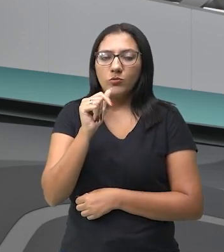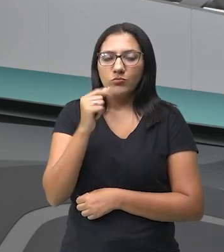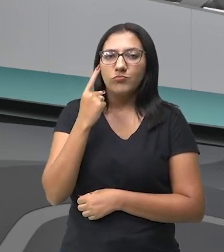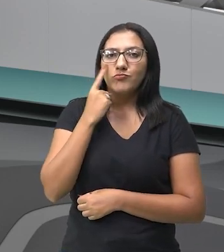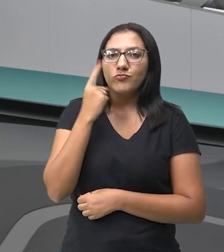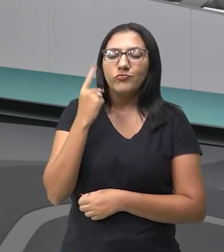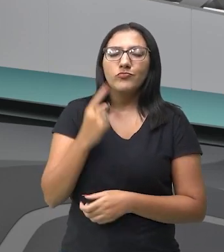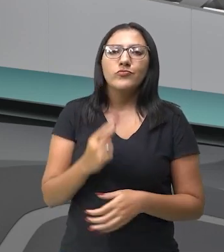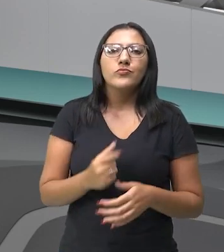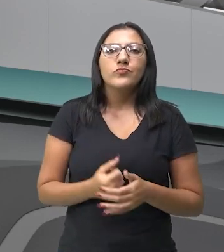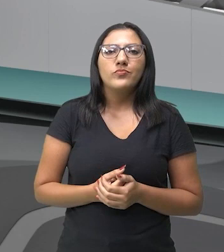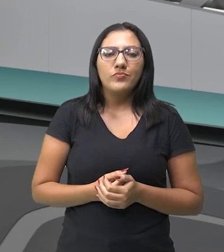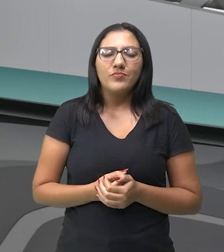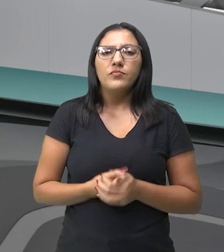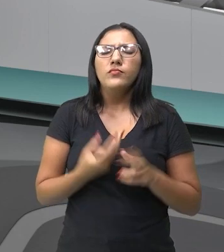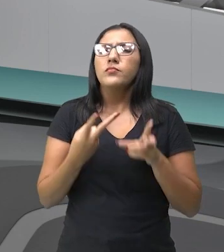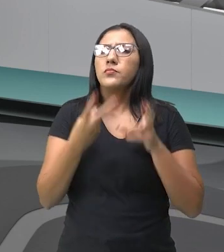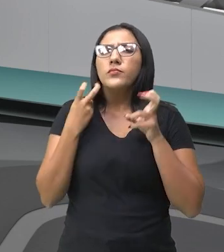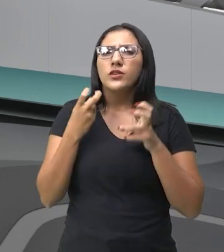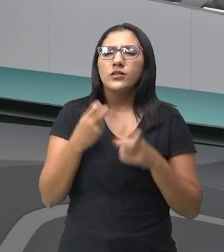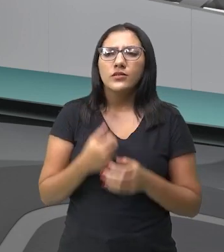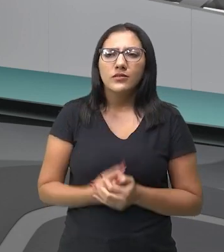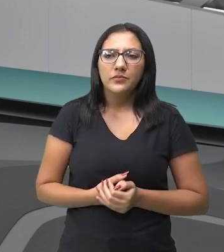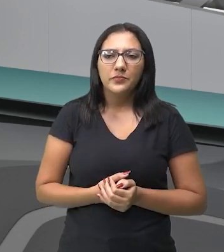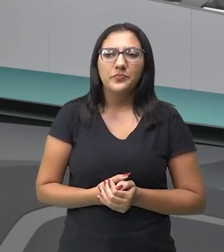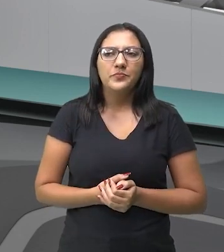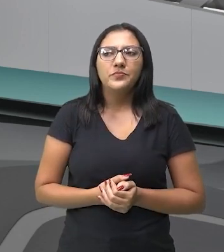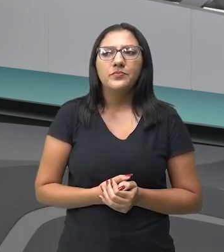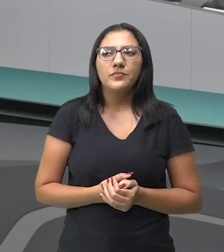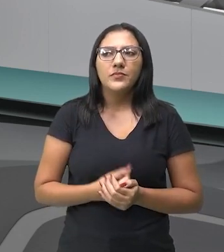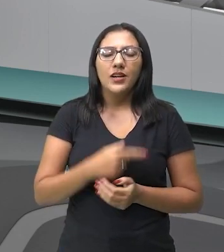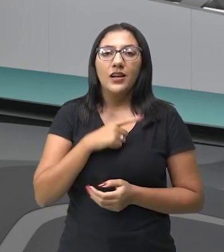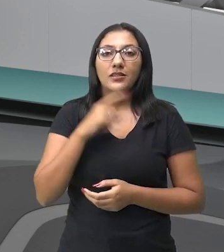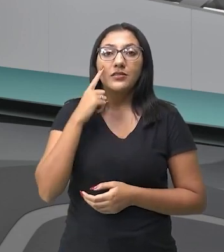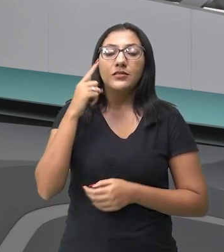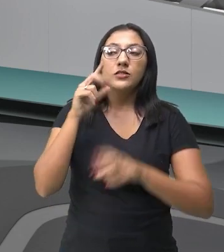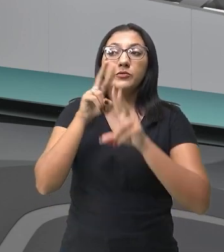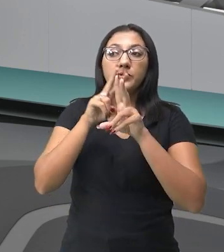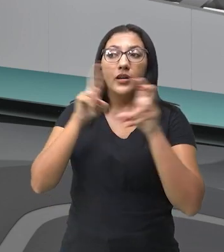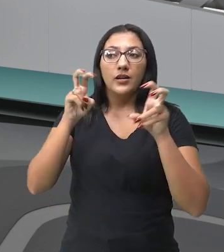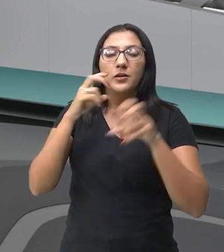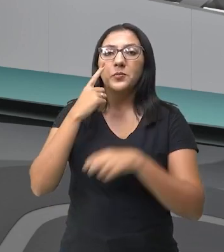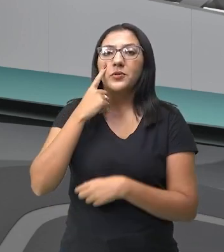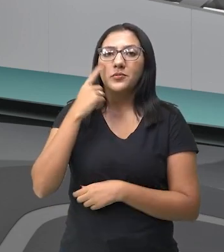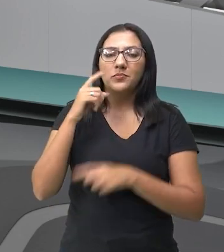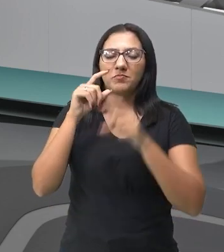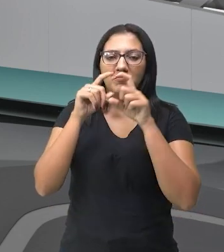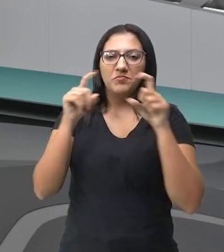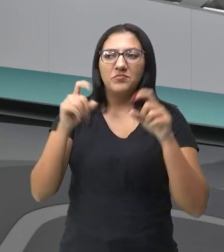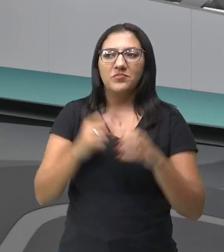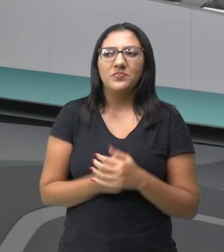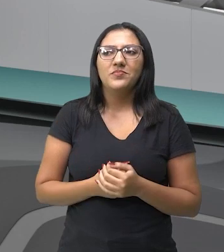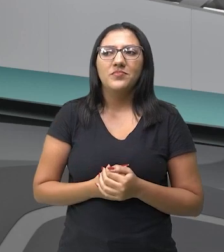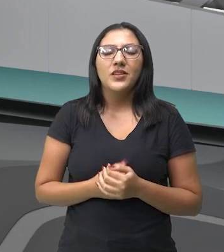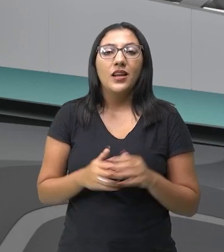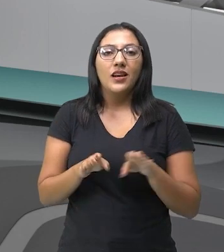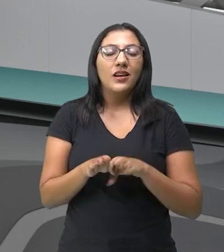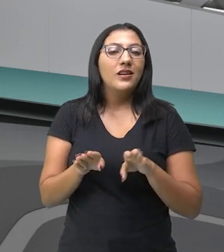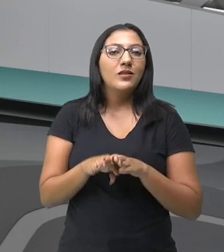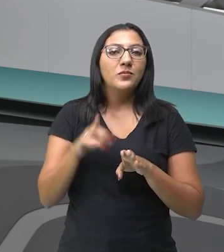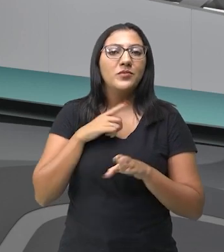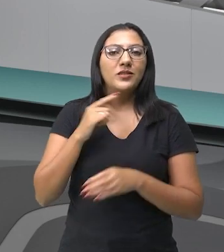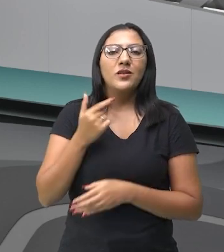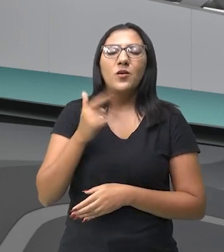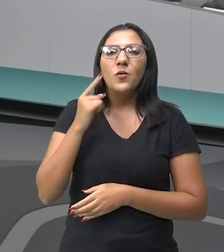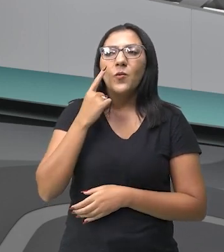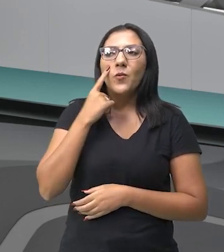gente observa que ele tem aqui uma informação verbal, né, que orienta aí como é que você vai operar esse